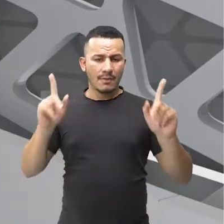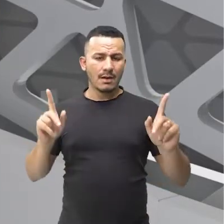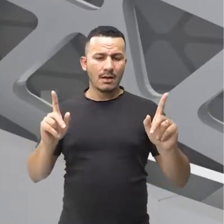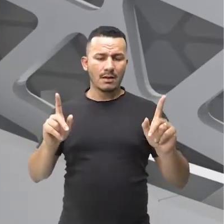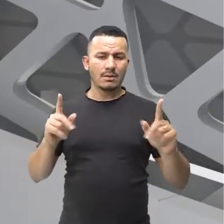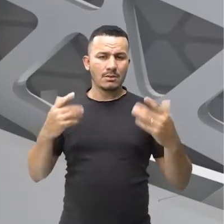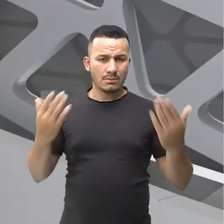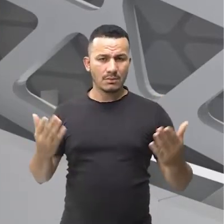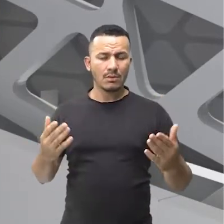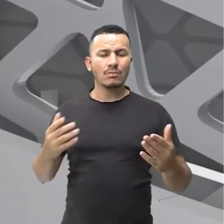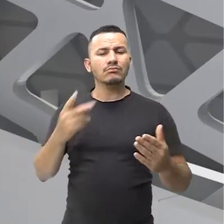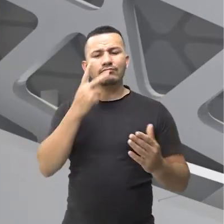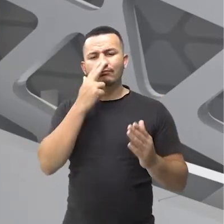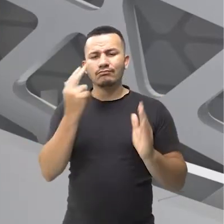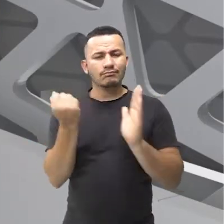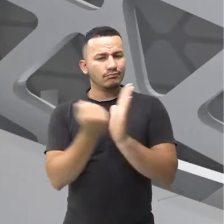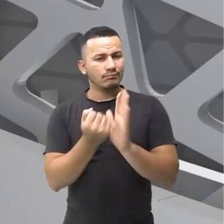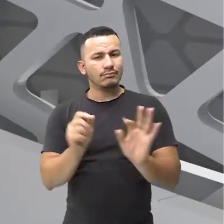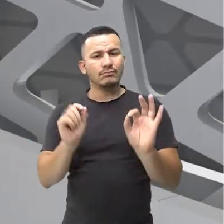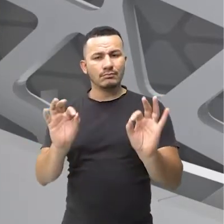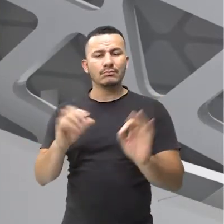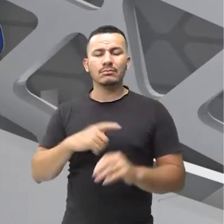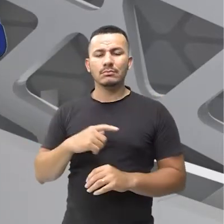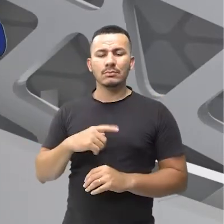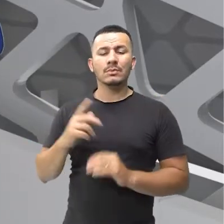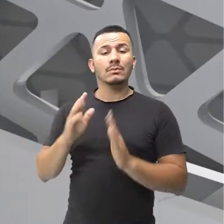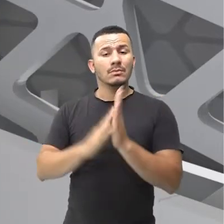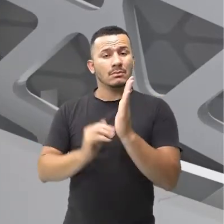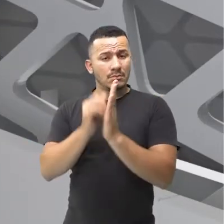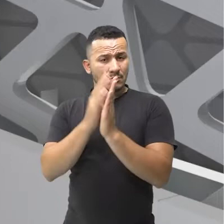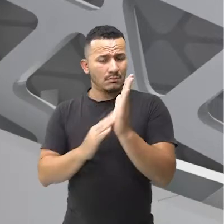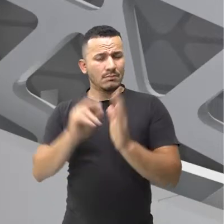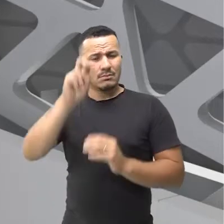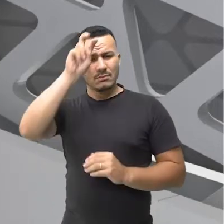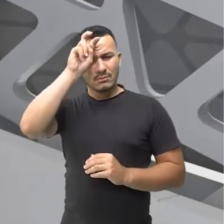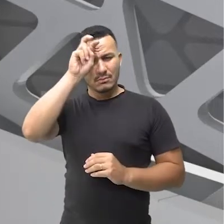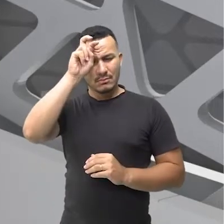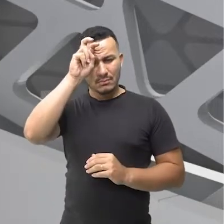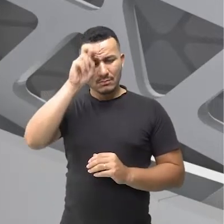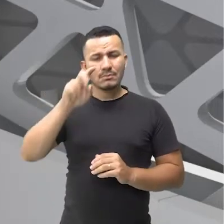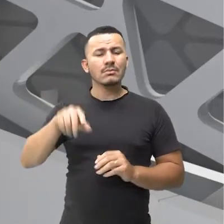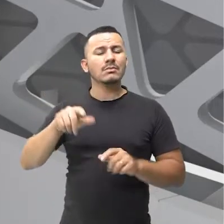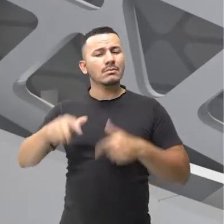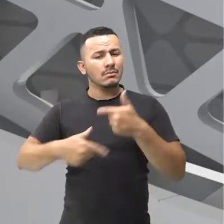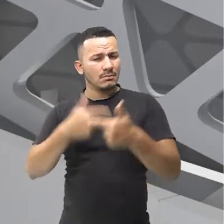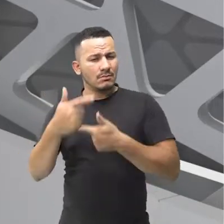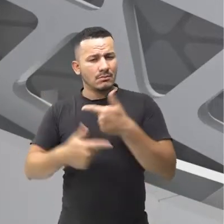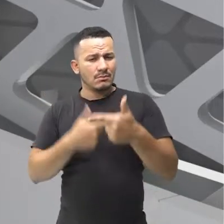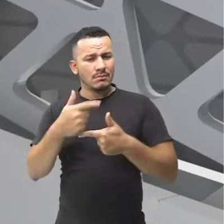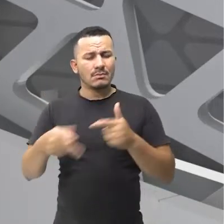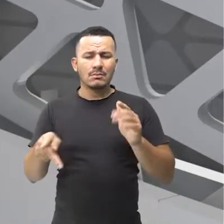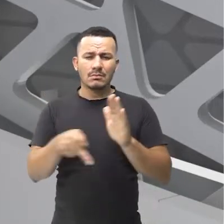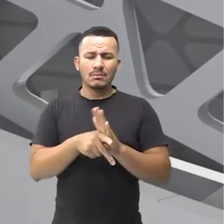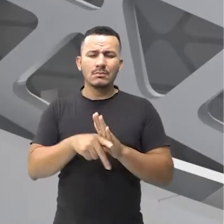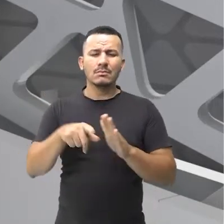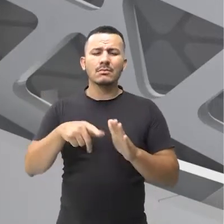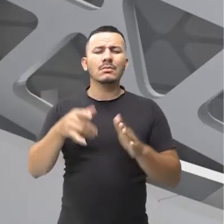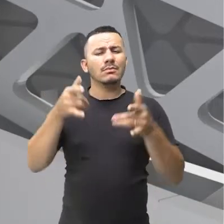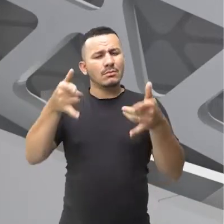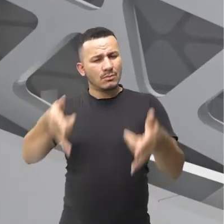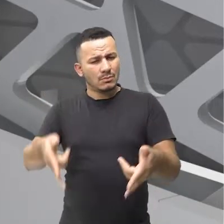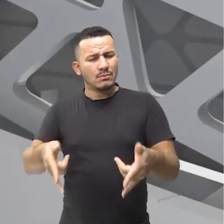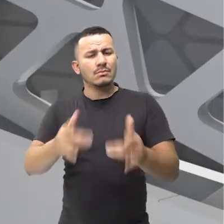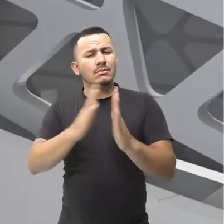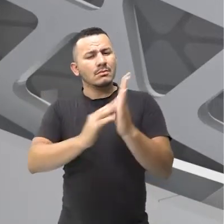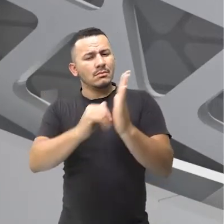muito simbólica. Então a pintura egípcia ela era produzida sempre no túmulo dos grandes